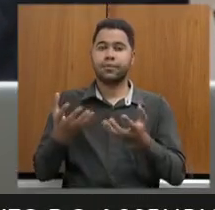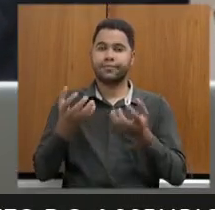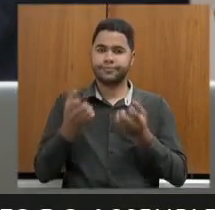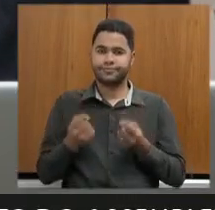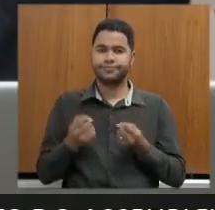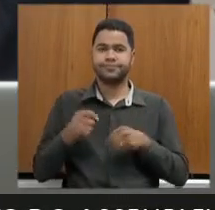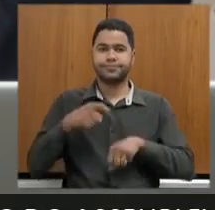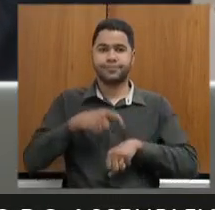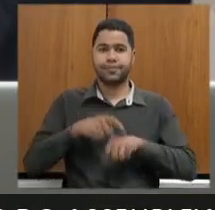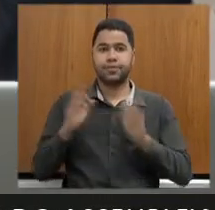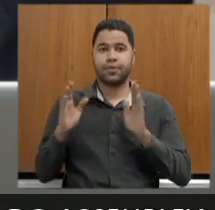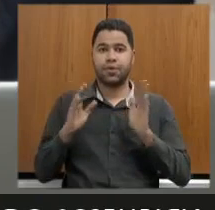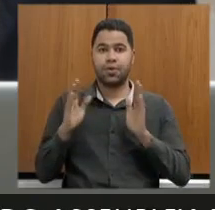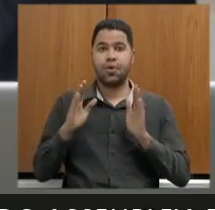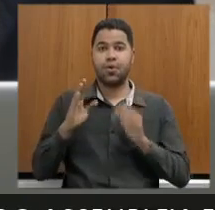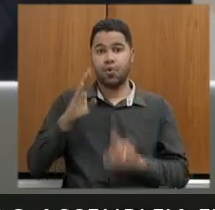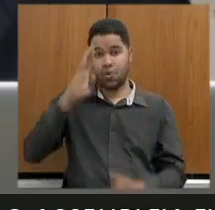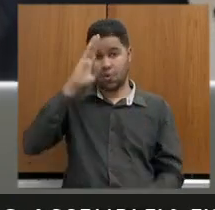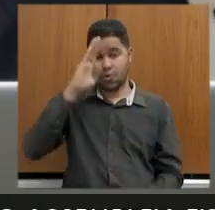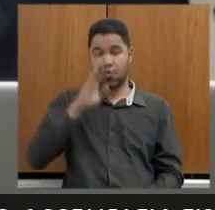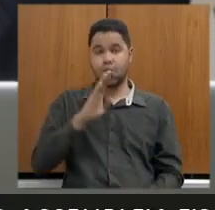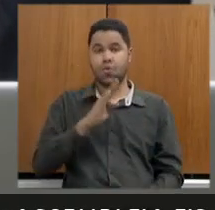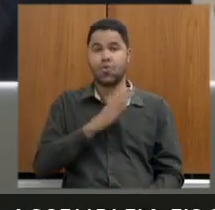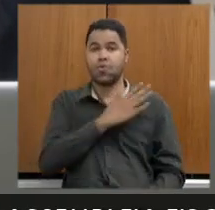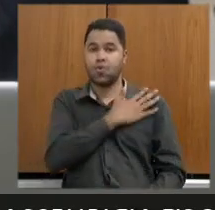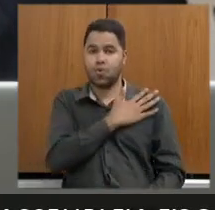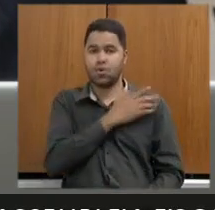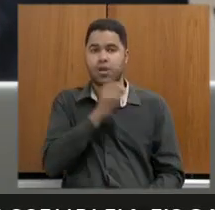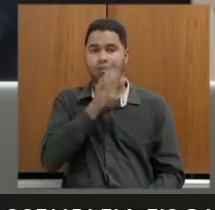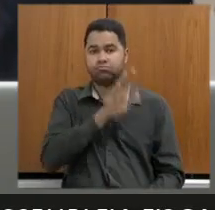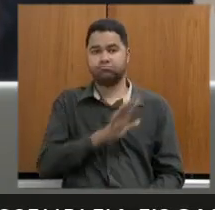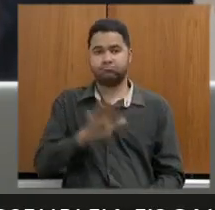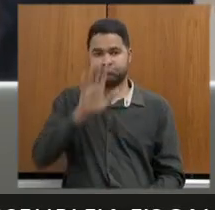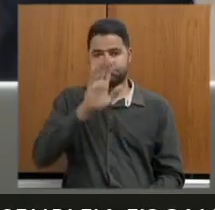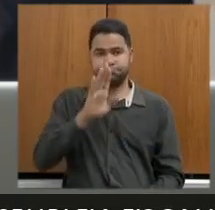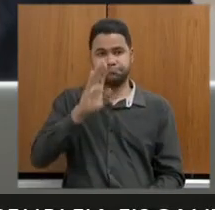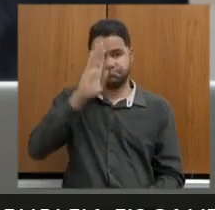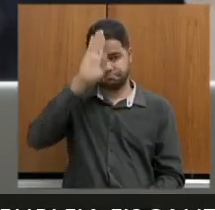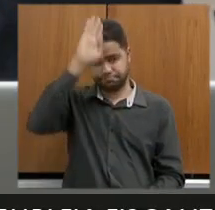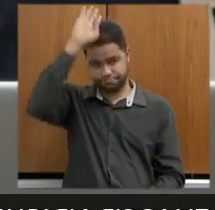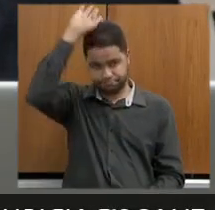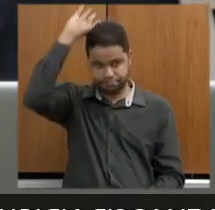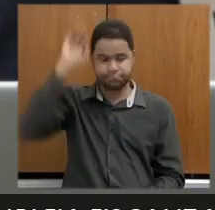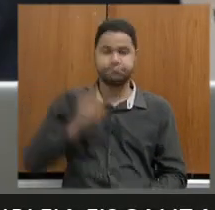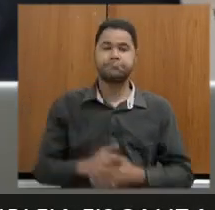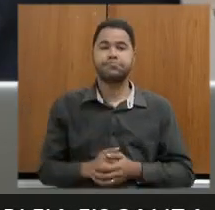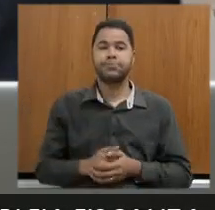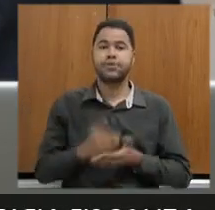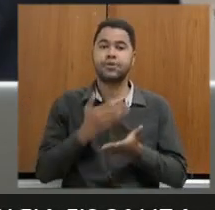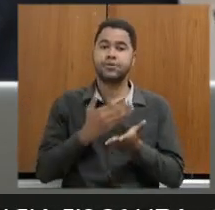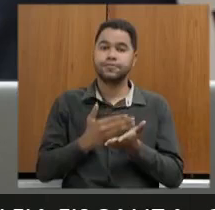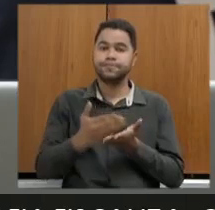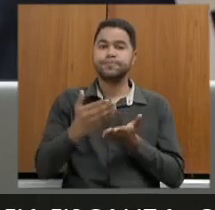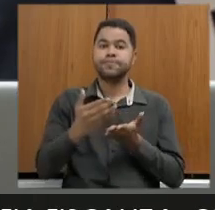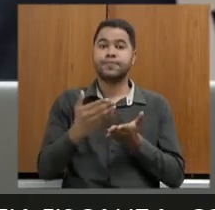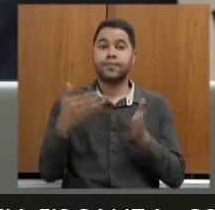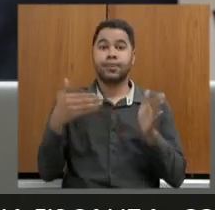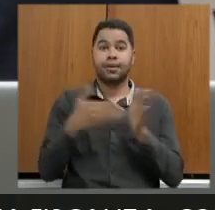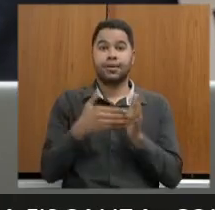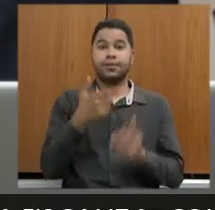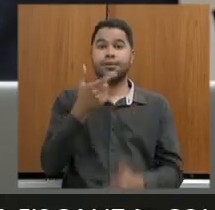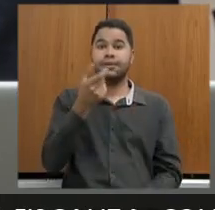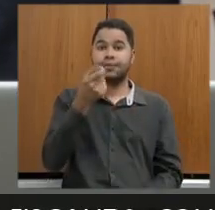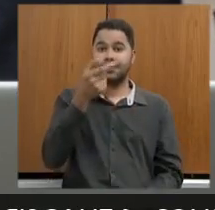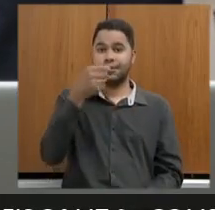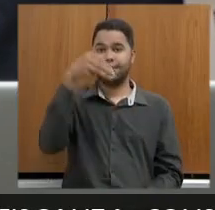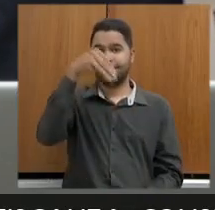esse momento Coronel de garra Estevão da Silva Comandante Geral do Corpo de Bombeiros Militar inicialmente disporá de até 20